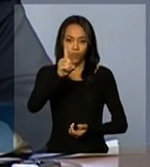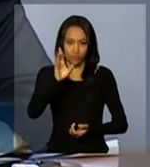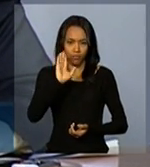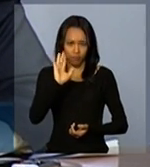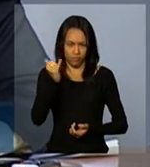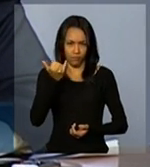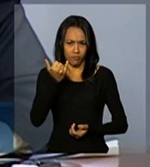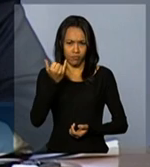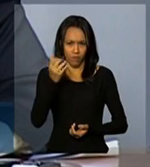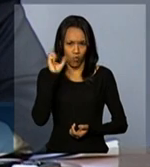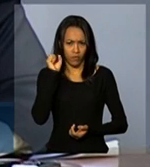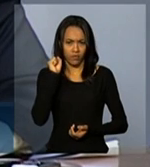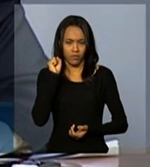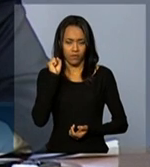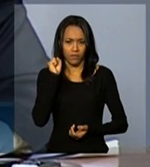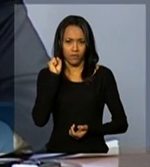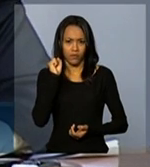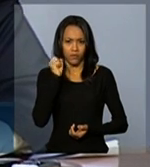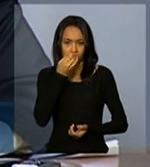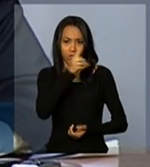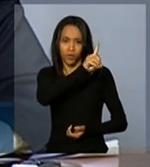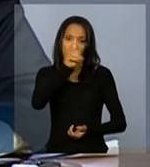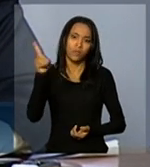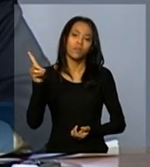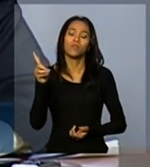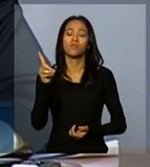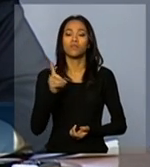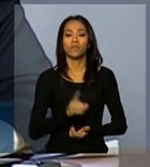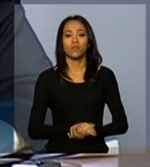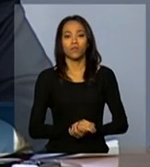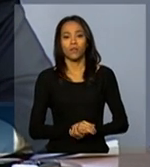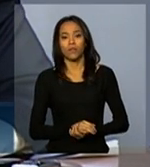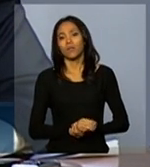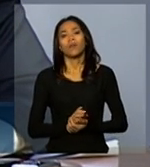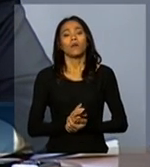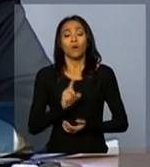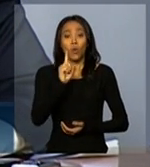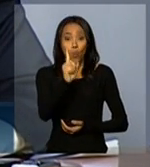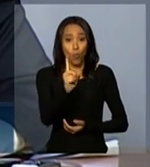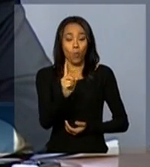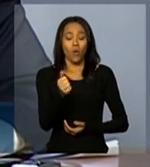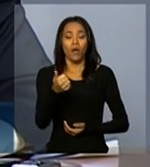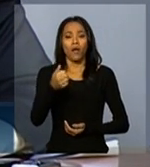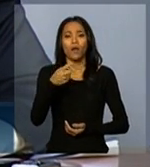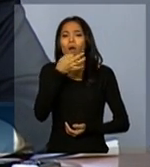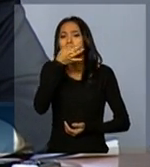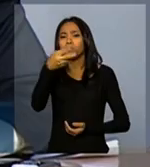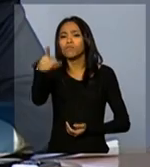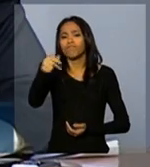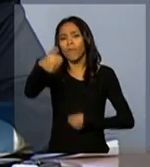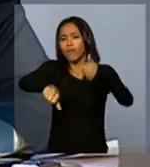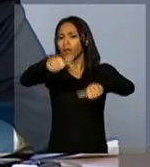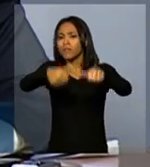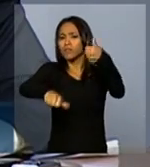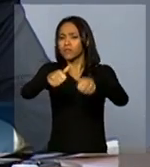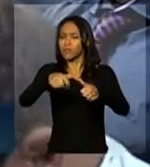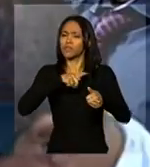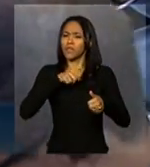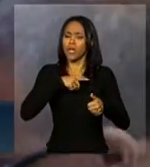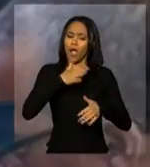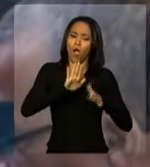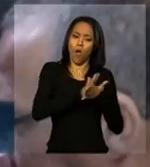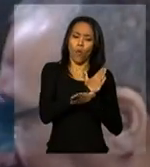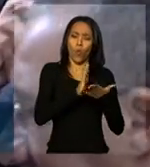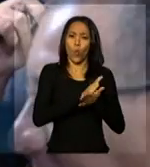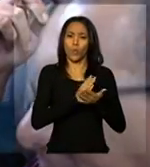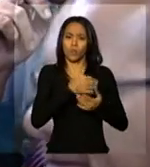ouvindo? Bom dia, ministro. Ministro, por favor, uma avaliação do senhor, porque há algumas análises que indicam